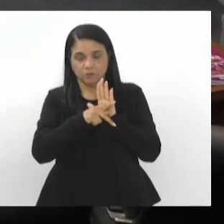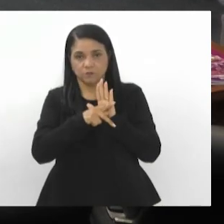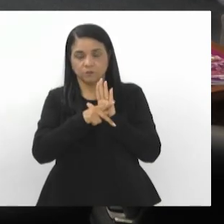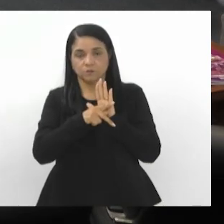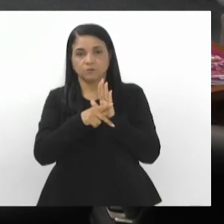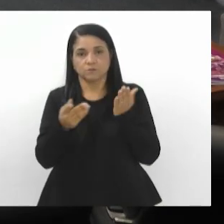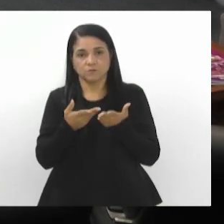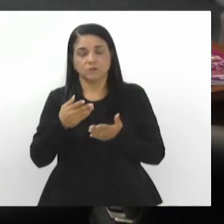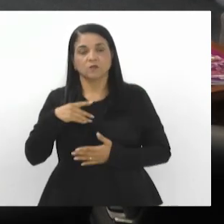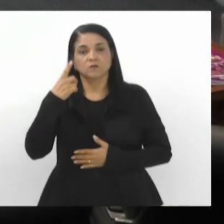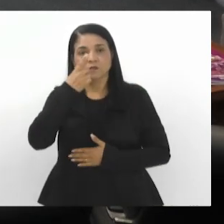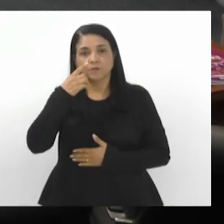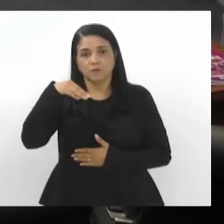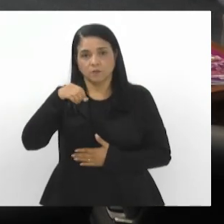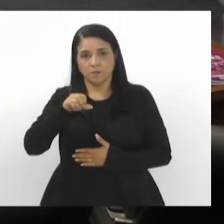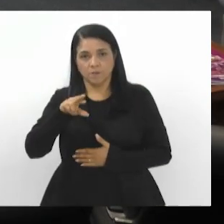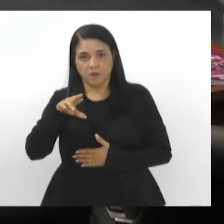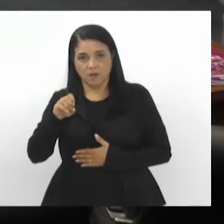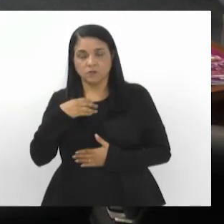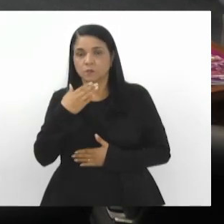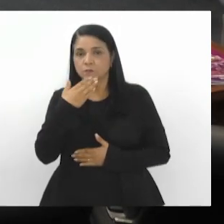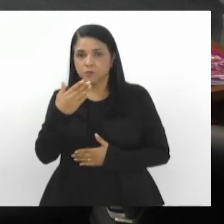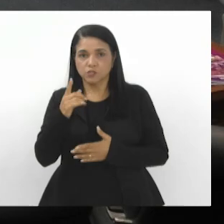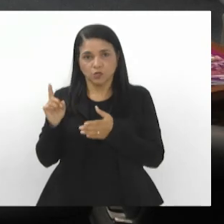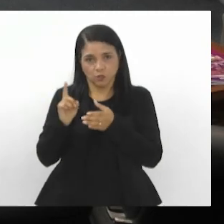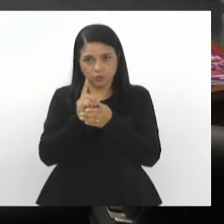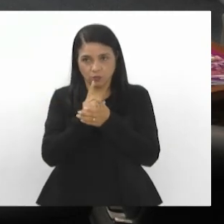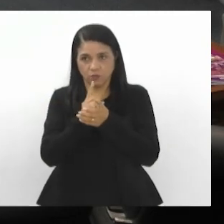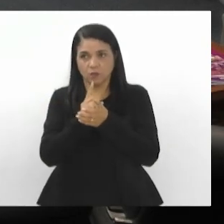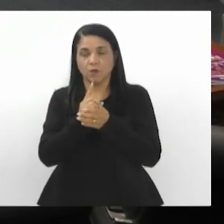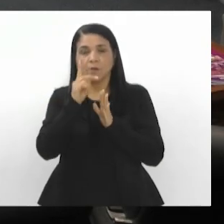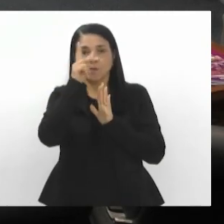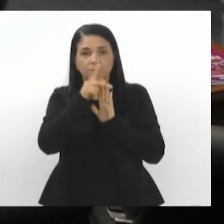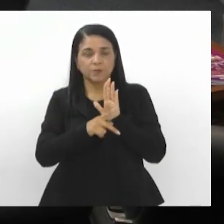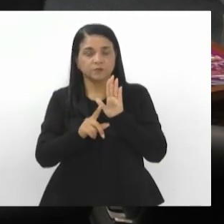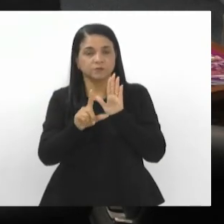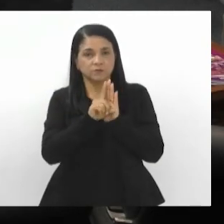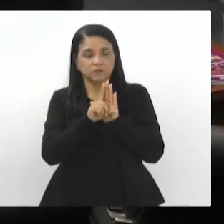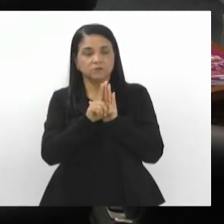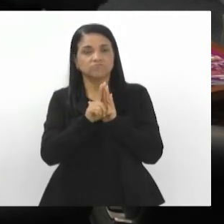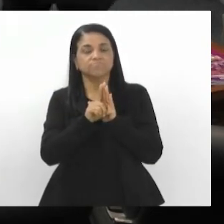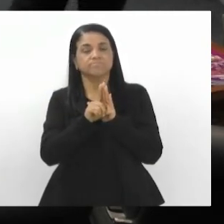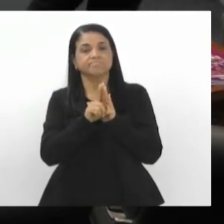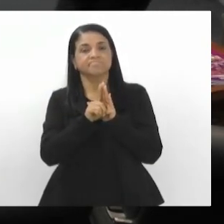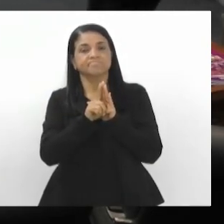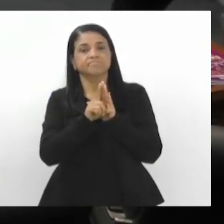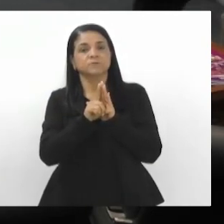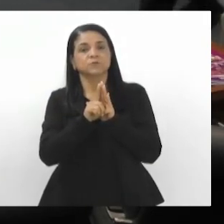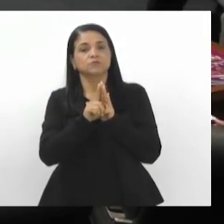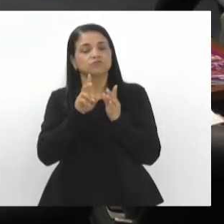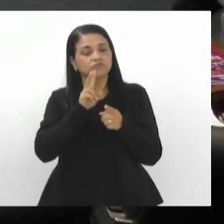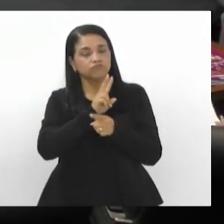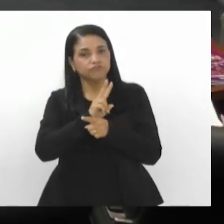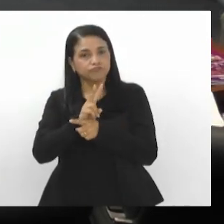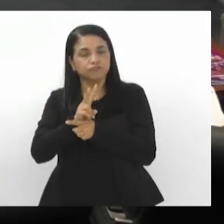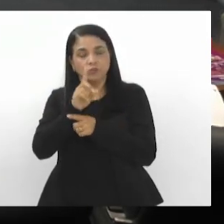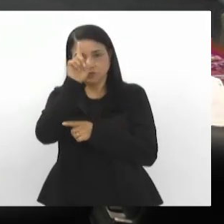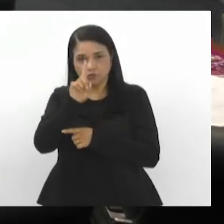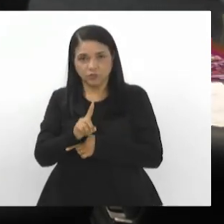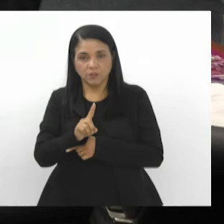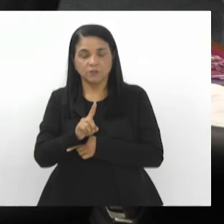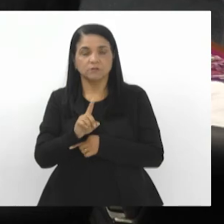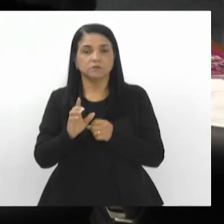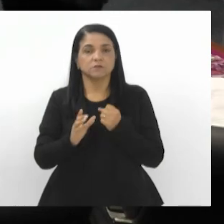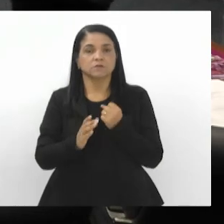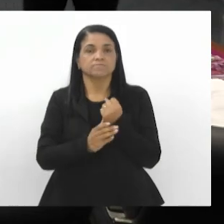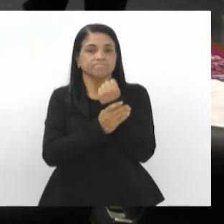do deputado Márcio Gualberto, o qual eu queria pedir, inclusive, coautoria, é um projeto que vem resguardar o direito dos concursantes da Polícia